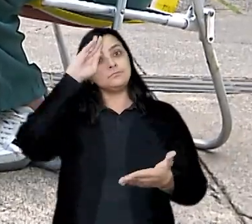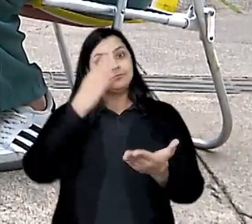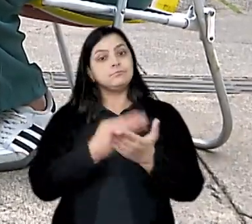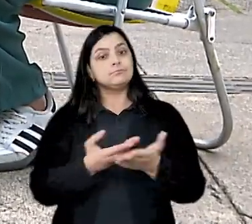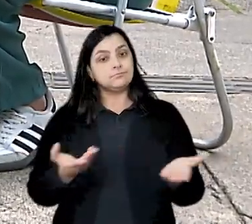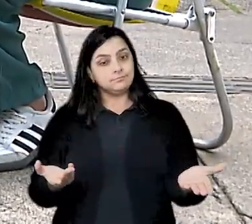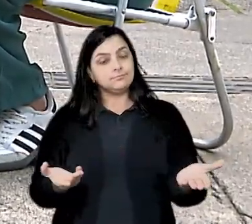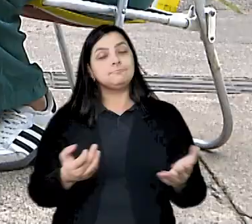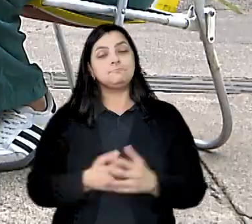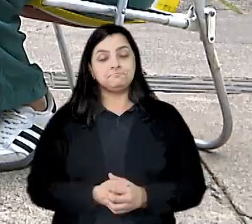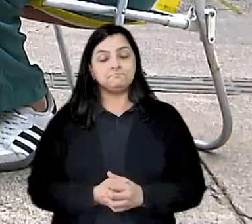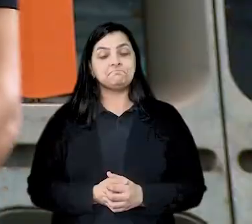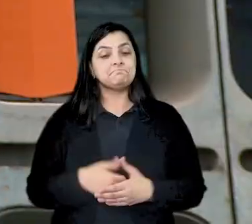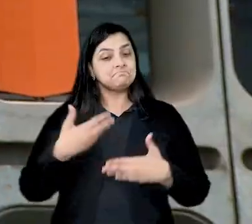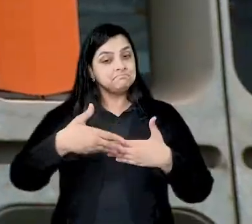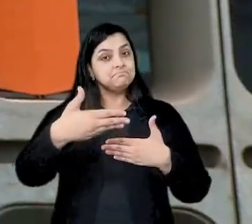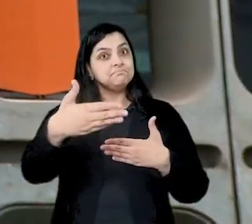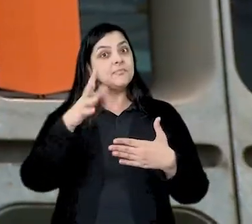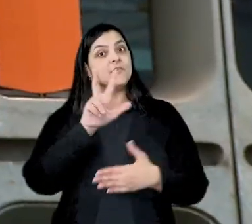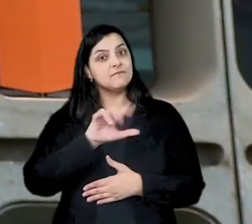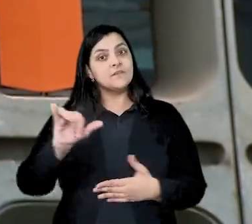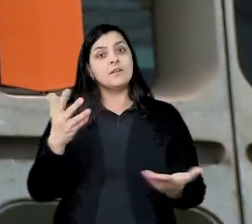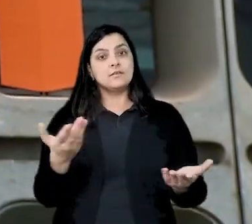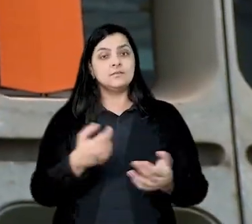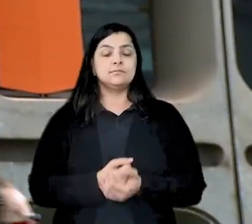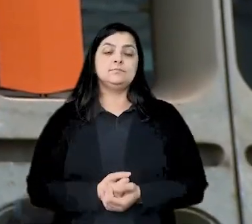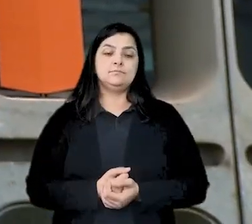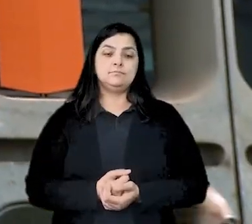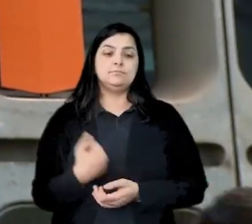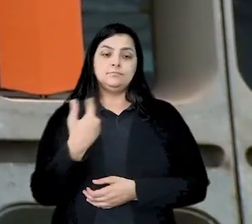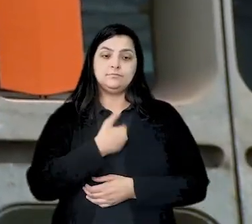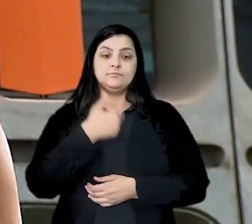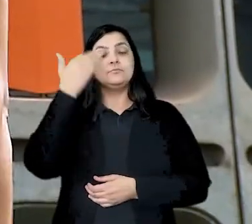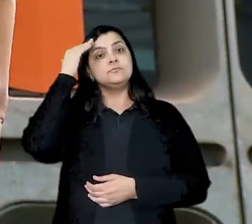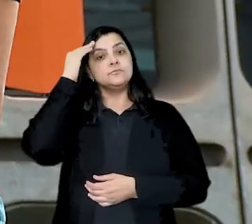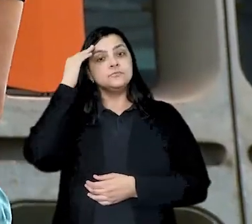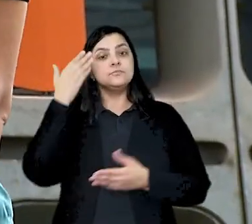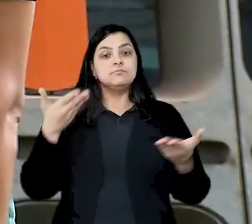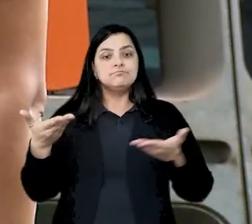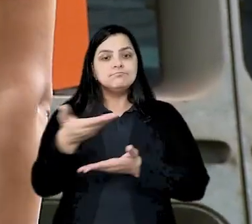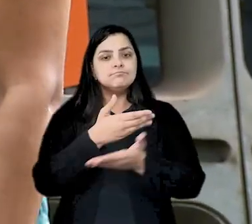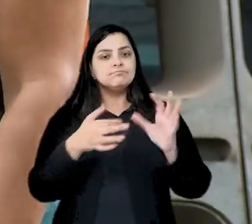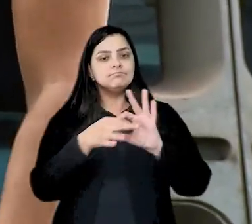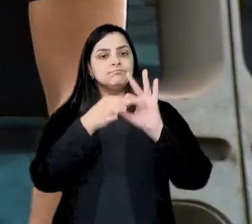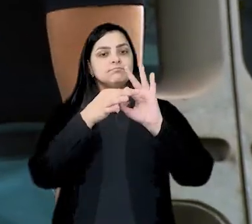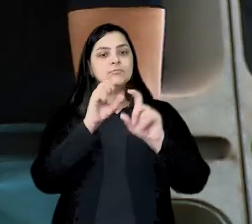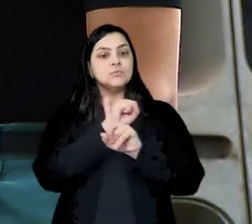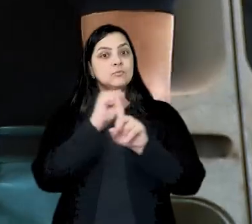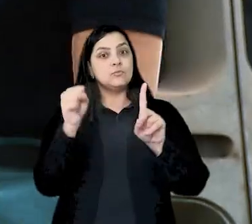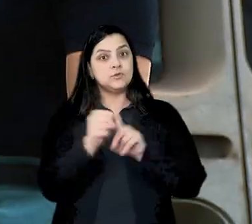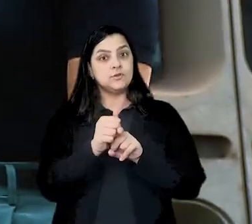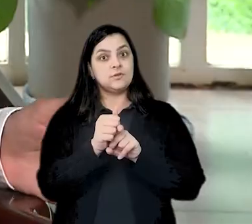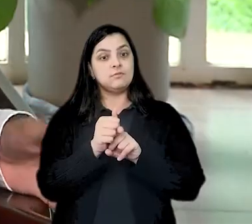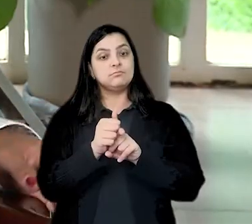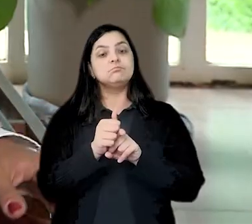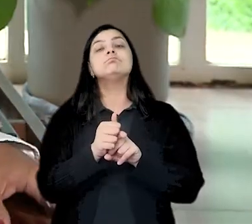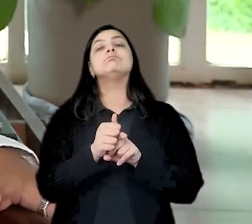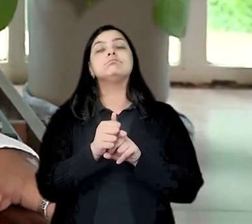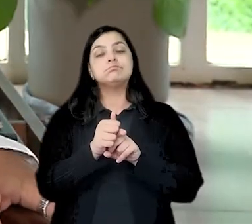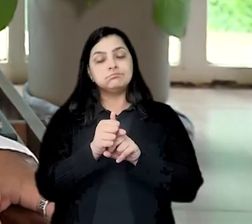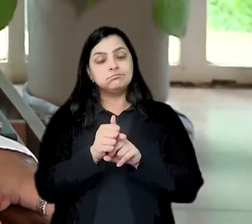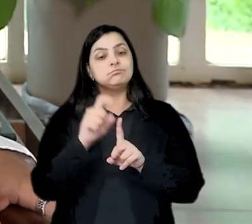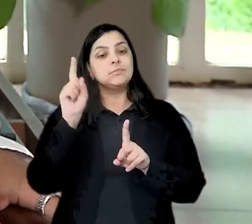acreditar. A gente precisa acreditar que isso vai acontecer, né? E a gente compreende que o laço social, o vínculo